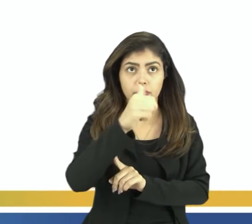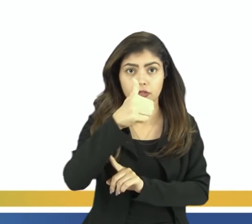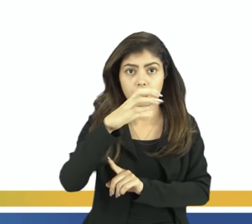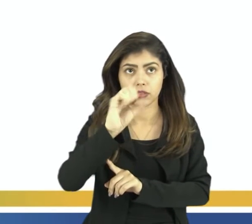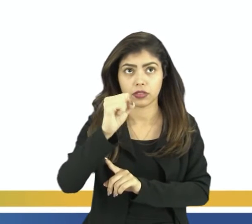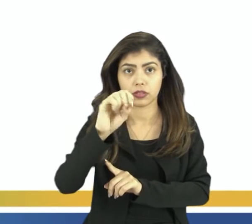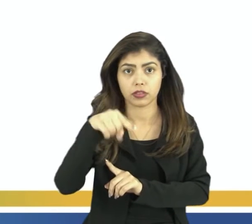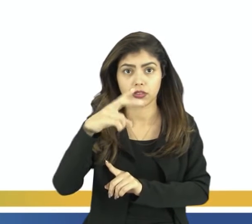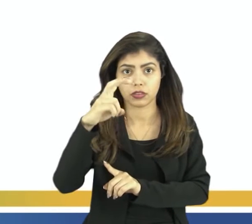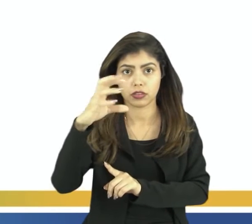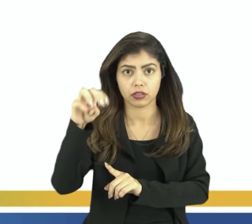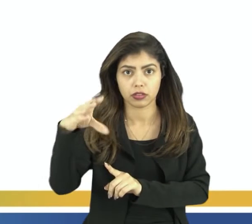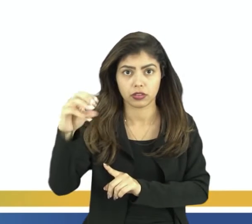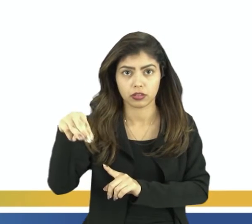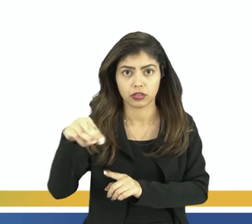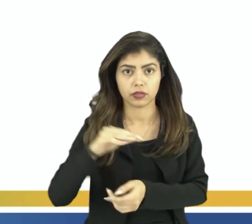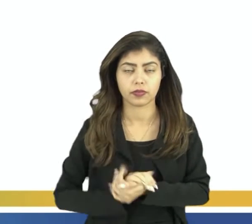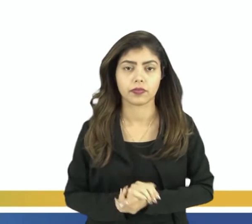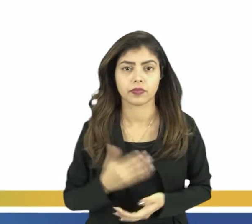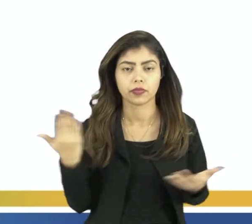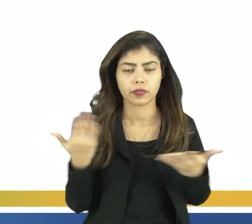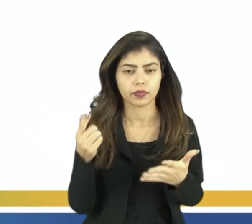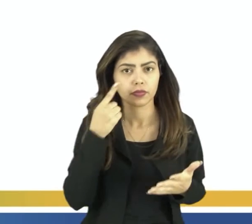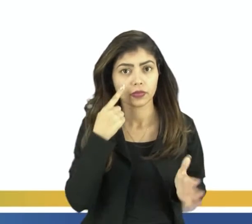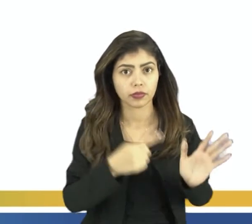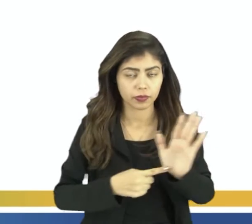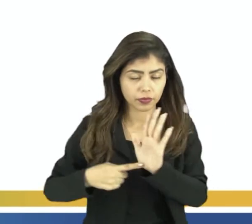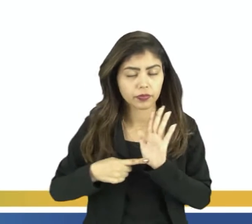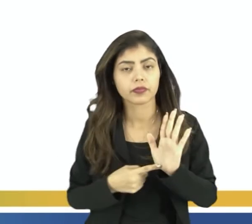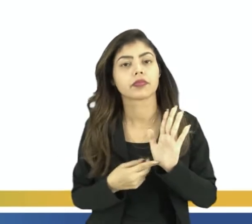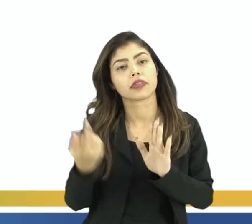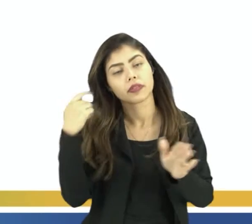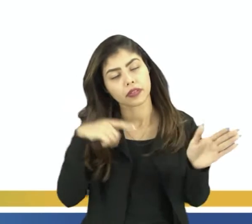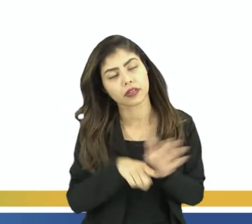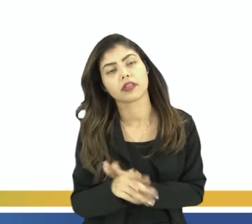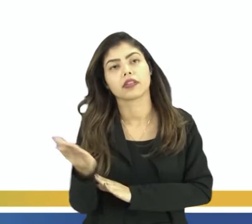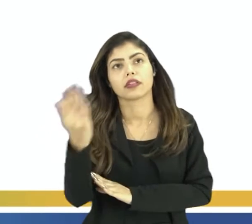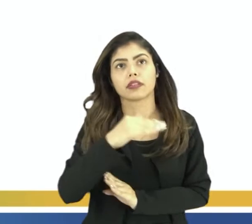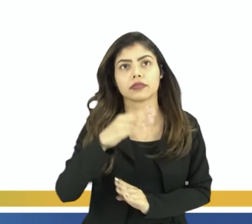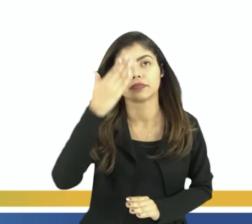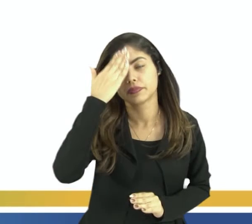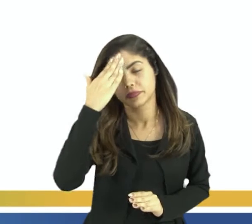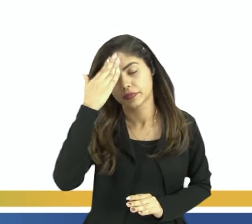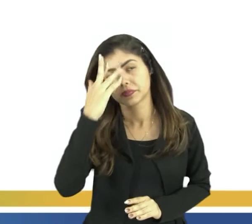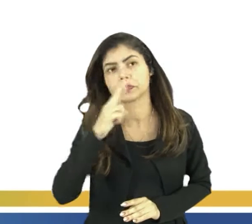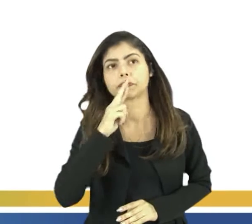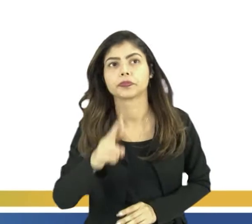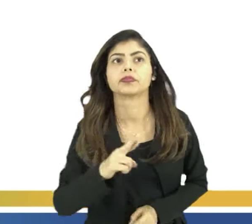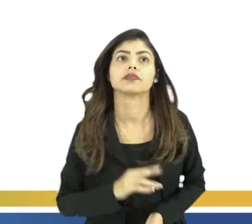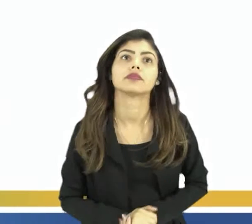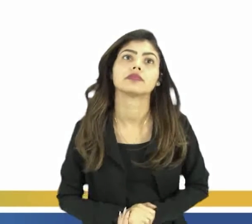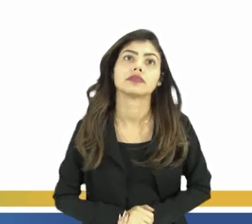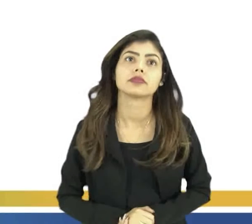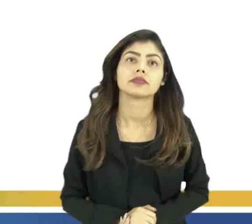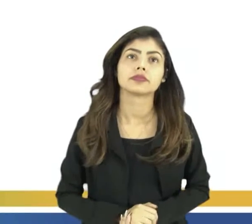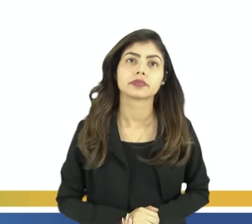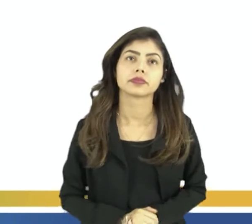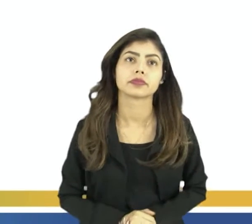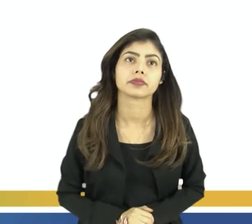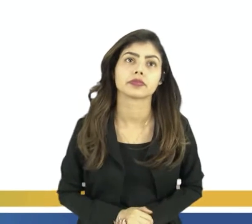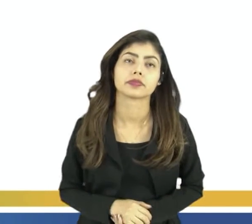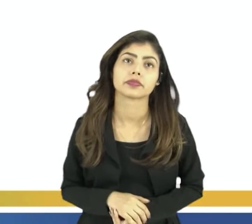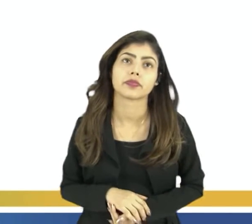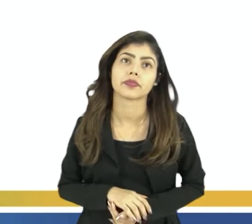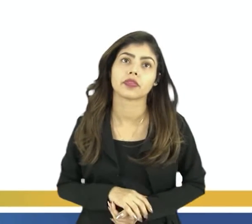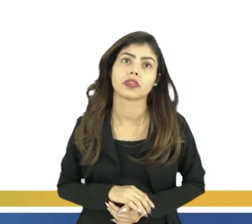E, 18,5 centímetros. Agora nós temos já, né, a pergunta e vamos entender na resolução. Nós temos aqui